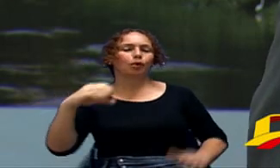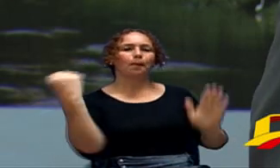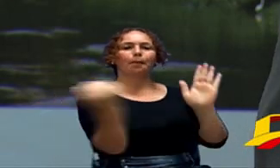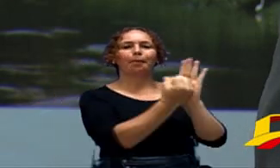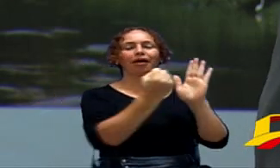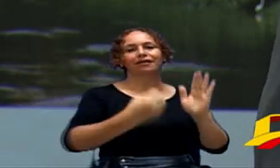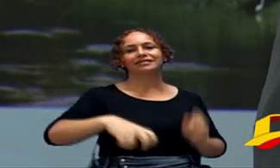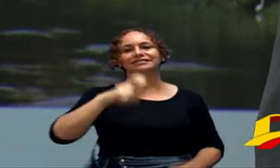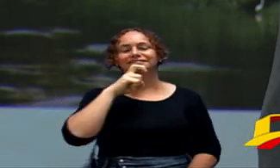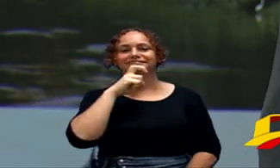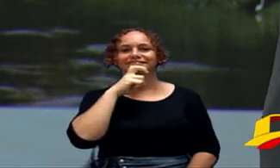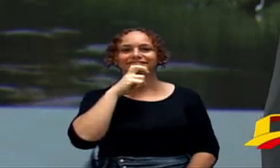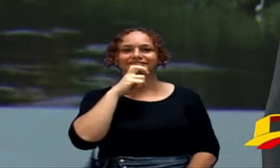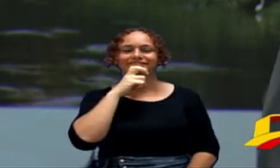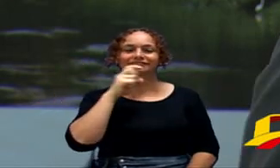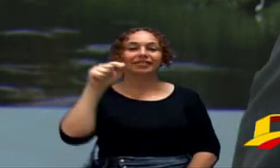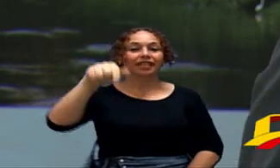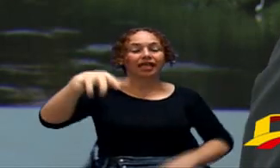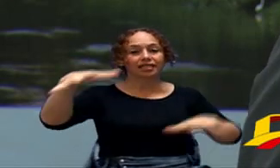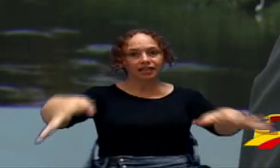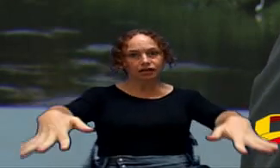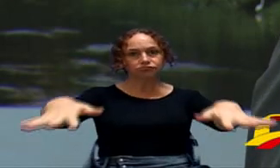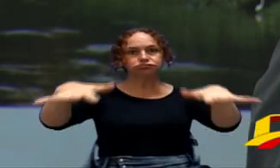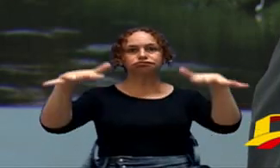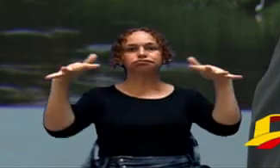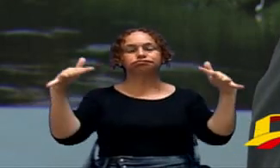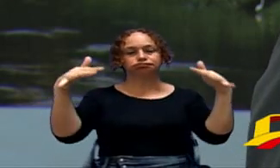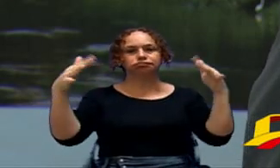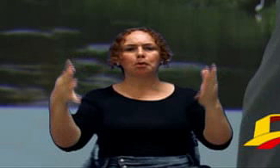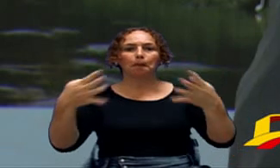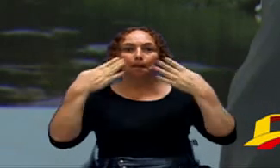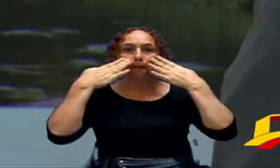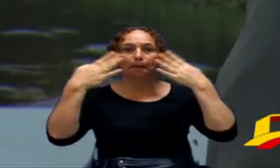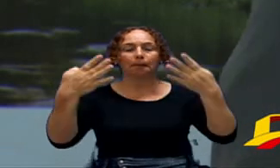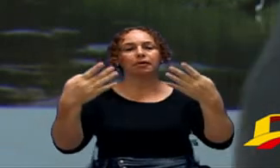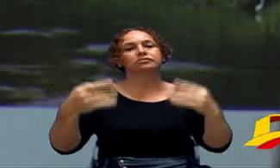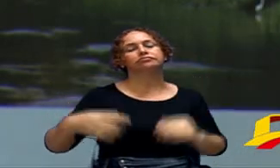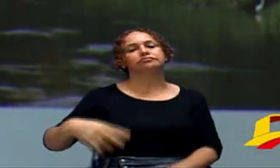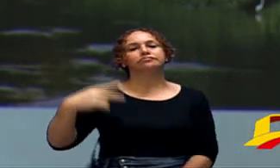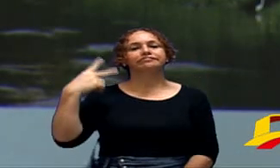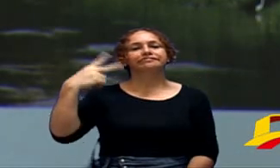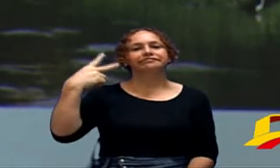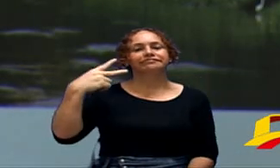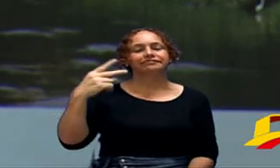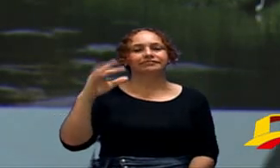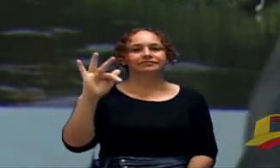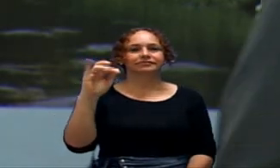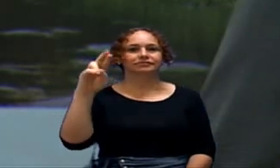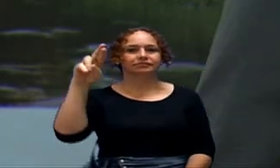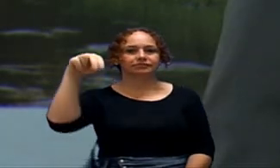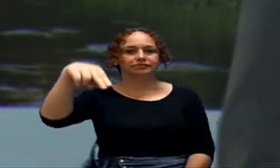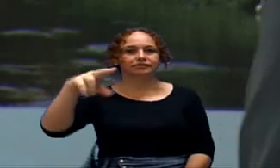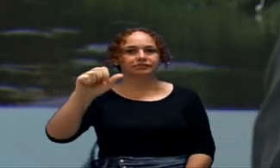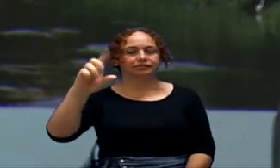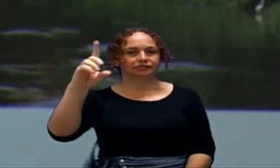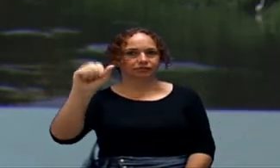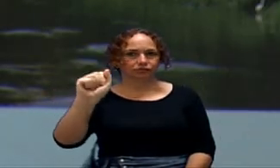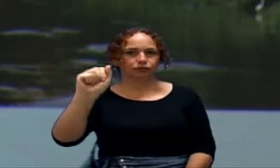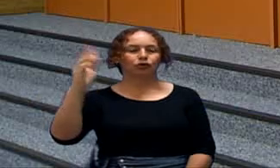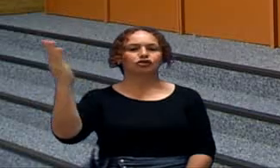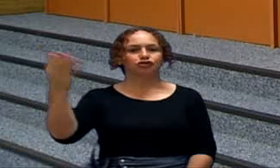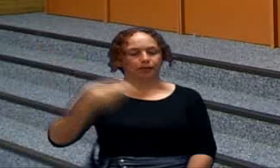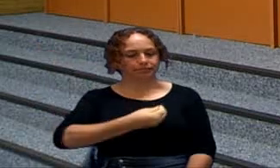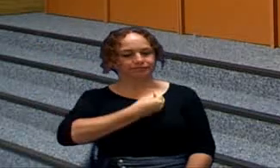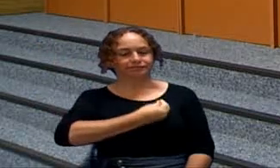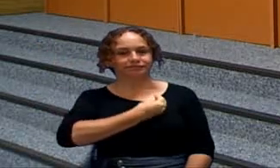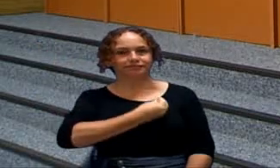Sorocaba. Esta audiência foi proposta pelo vereador Fernando Dini, o qual já ocupa a mesa da presidência.